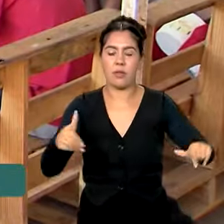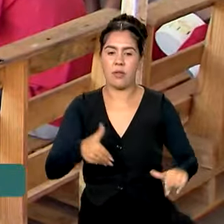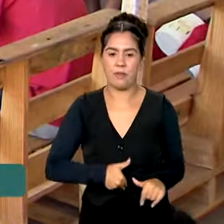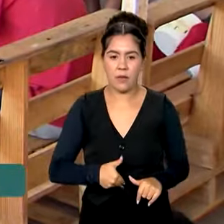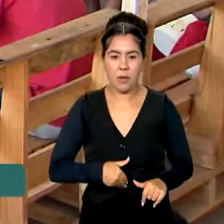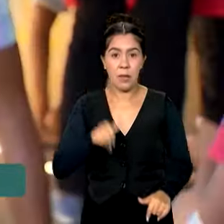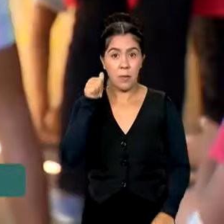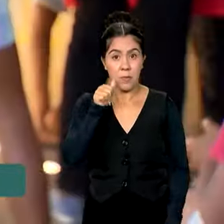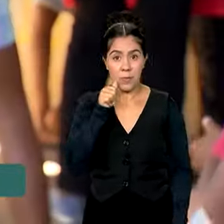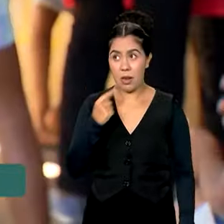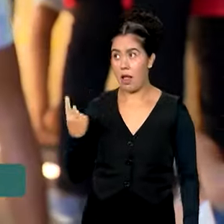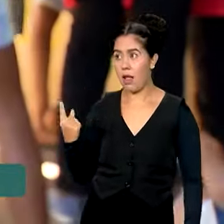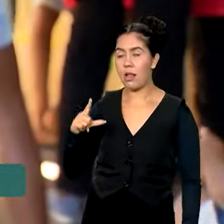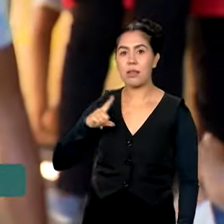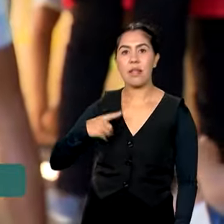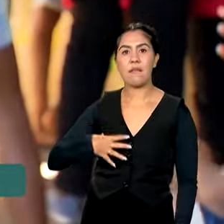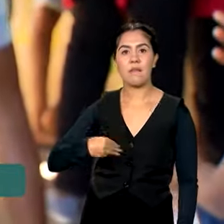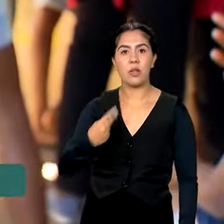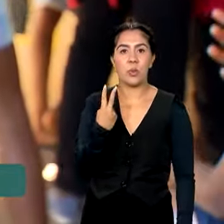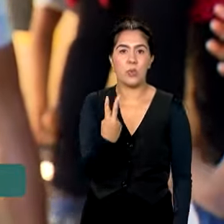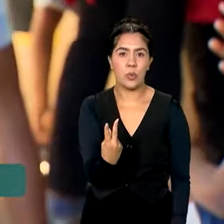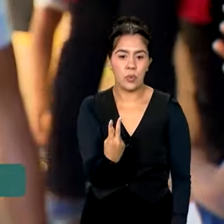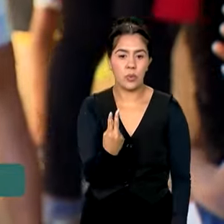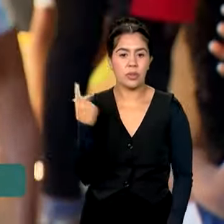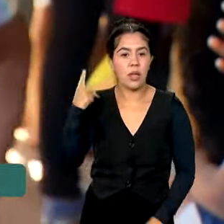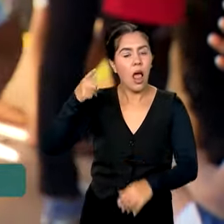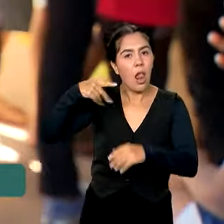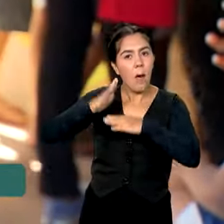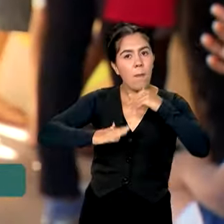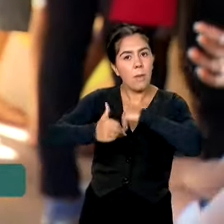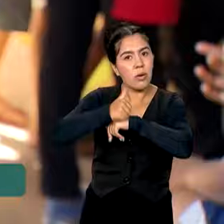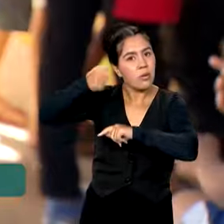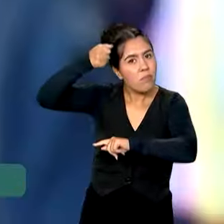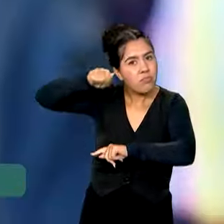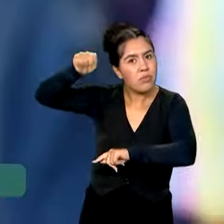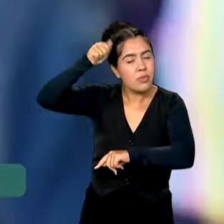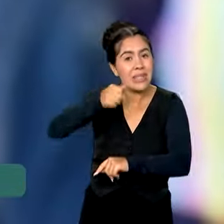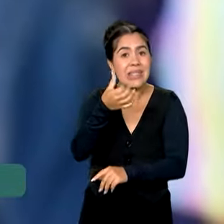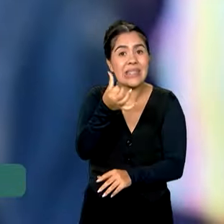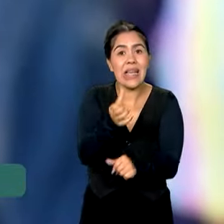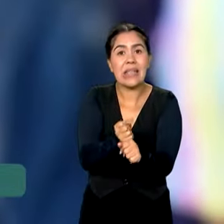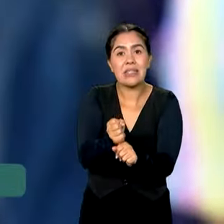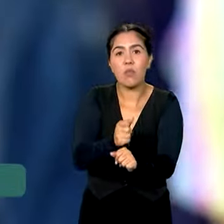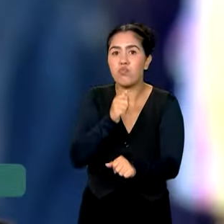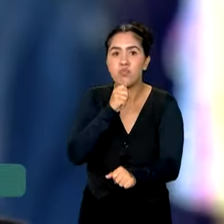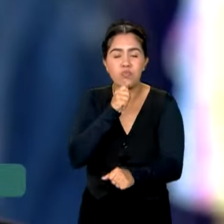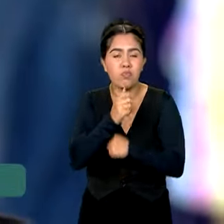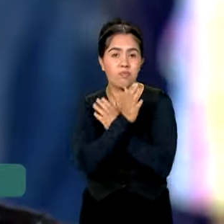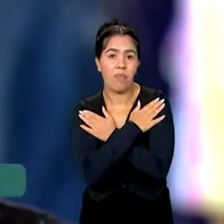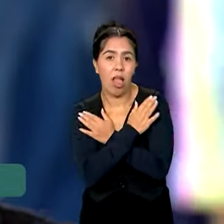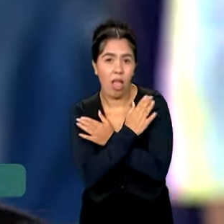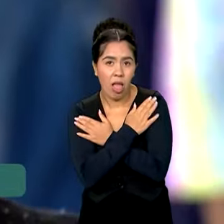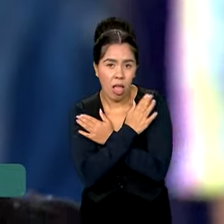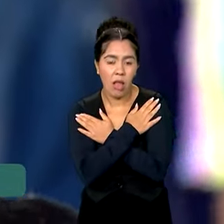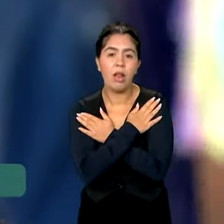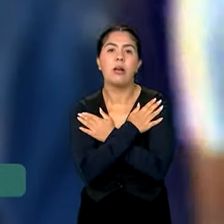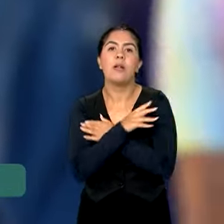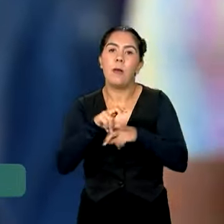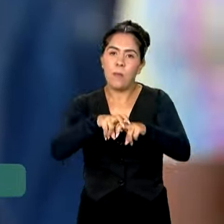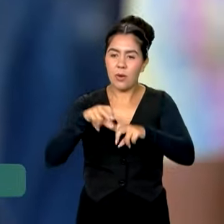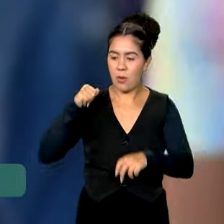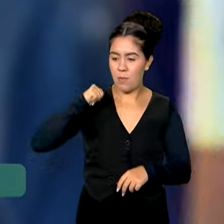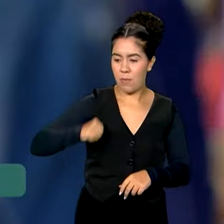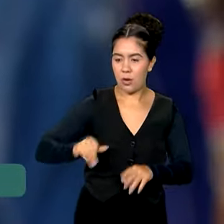duas filhas. A cabeleireira está há 6 anos desempregada. O Bolsa Família é que tem dado conta